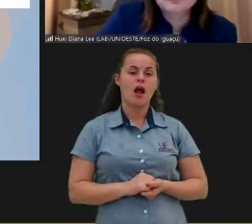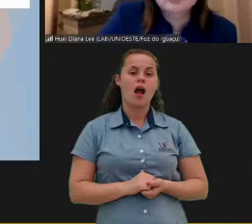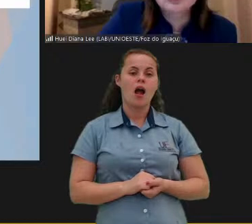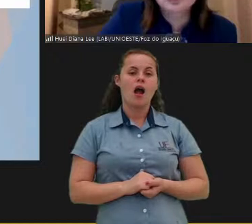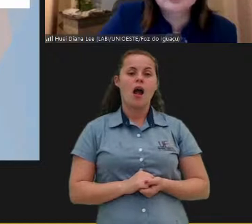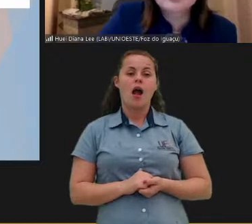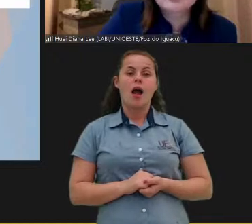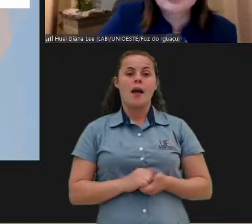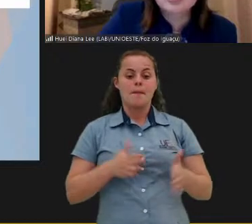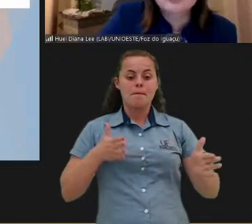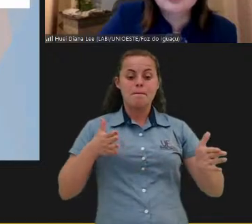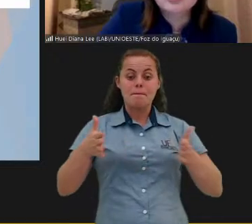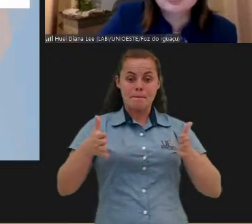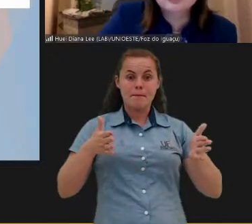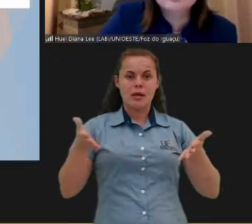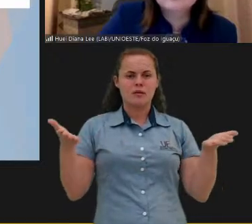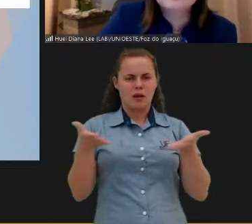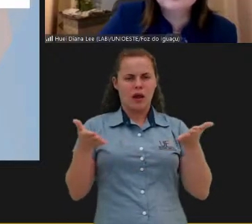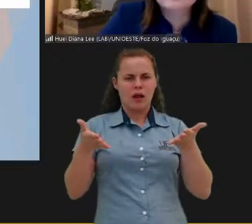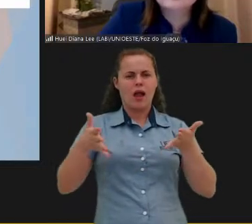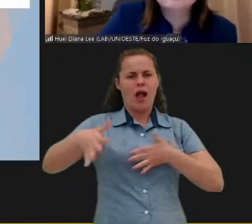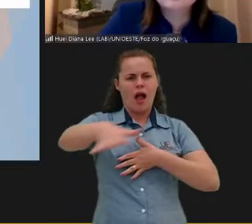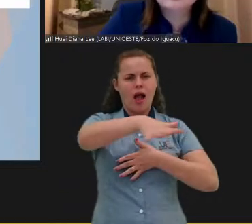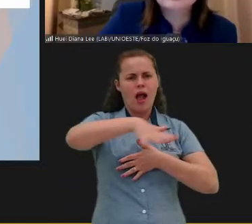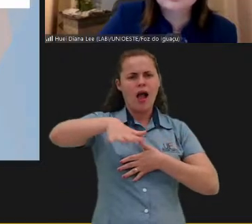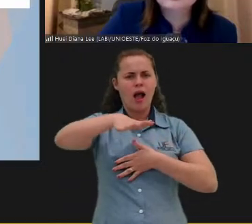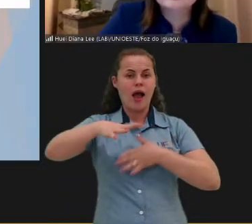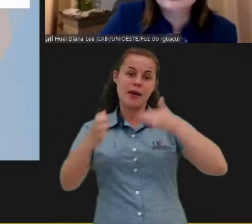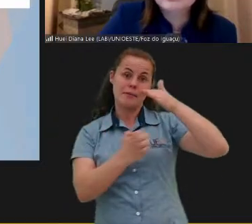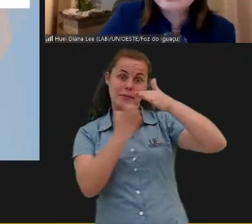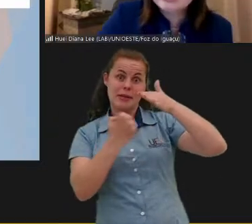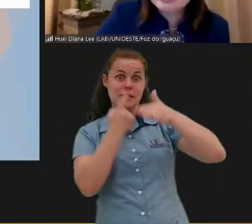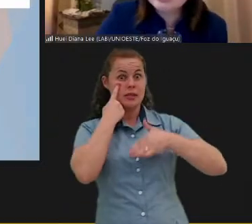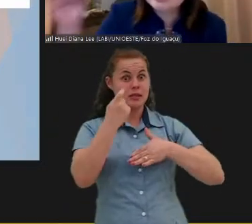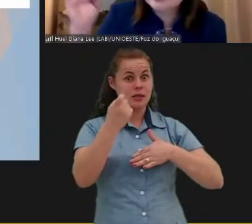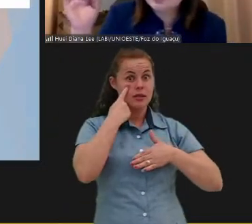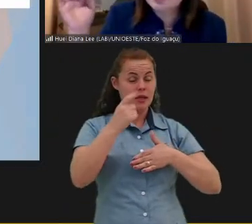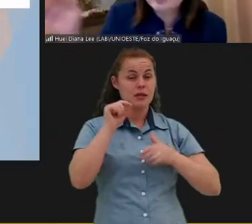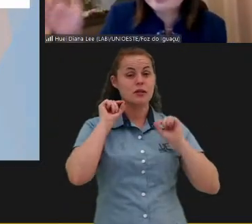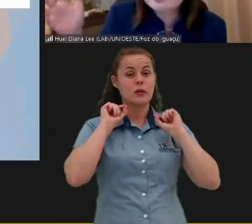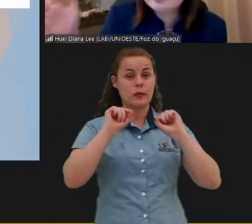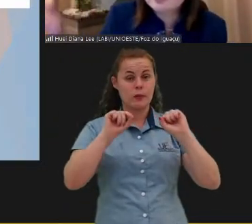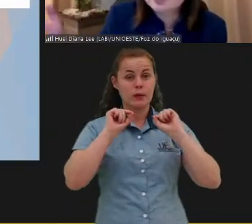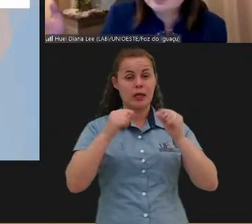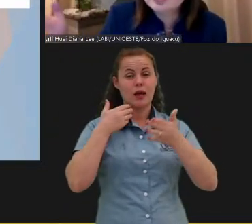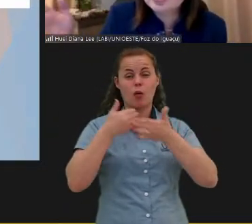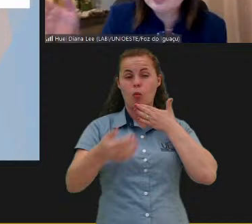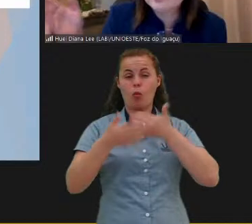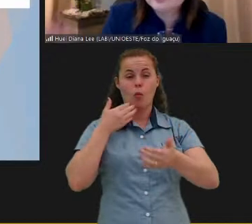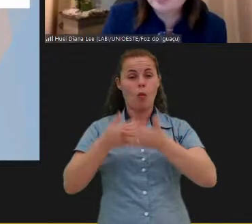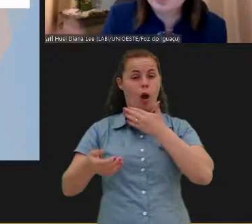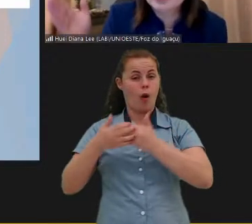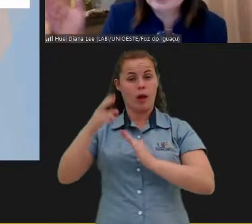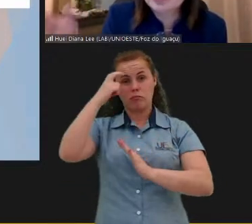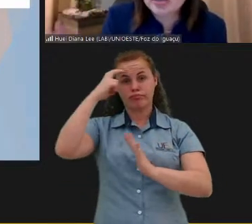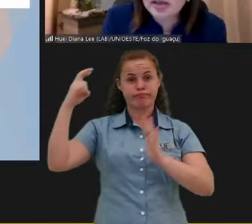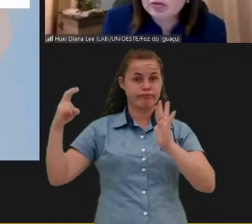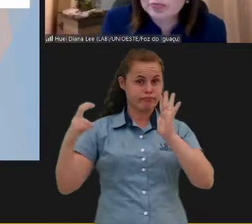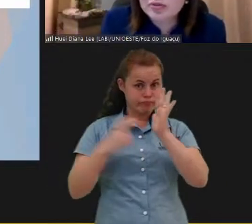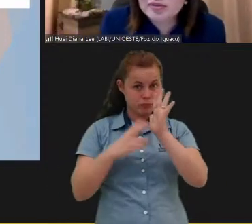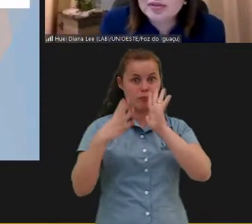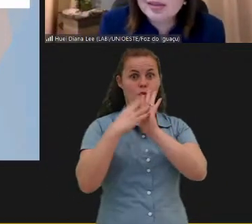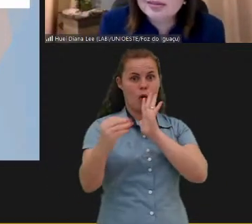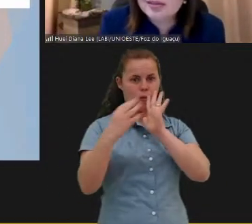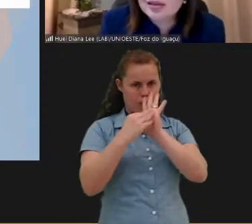tempos, todas as áreas, inclusive as empresas, estão interessadas em que qualquer sistema de inteligência artificial, modelo